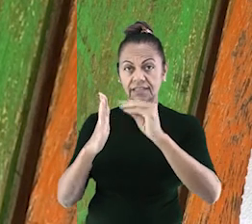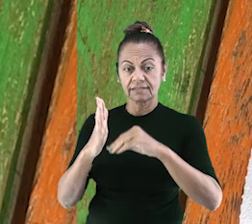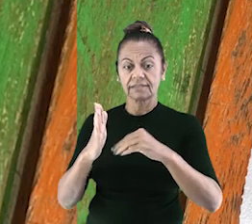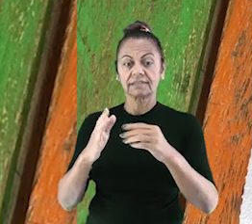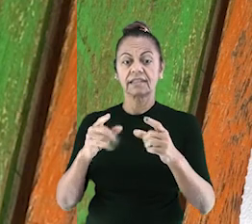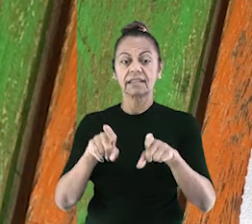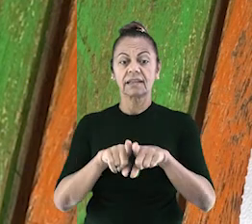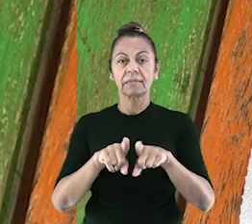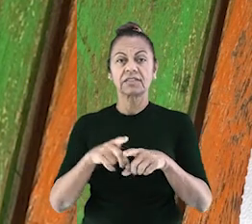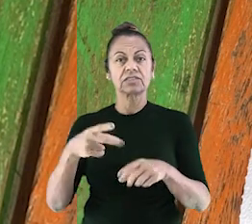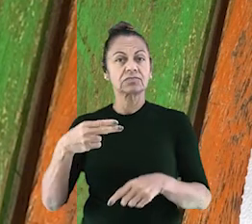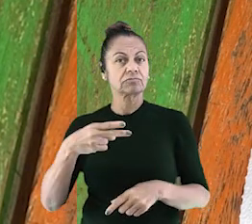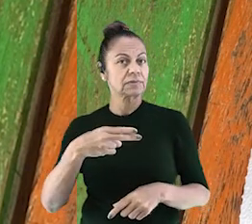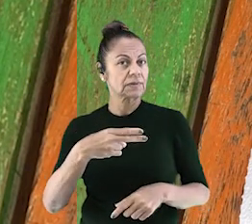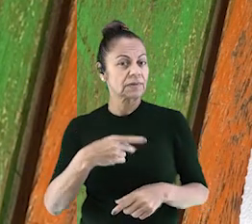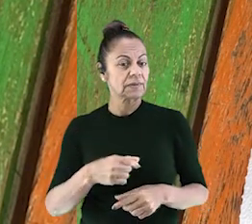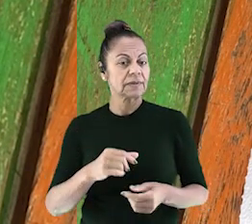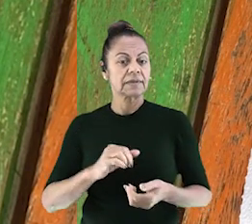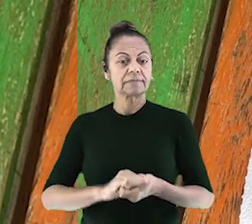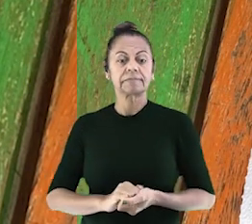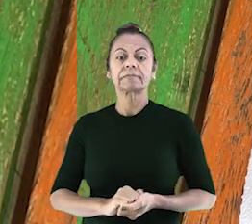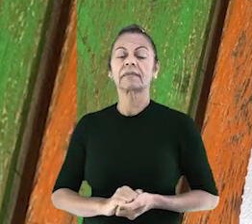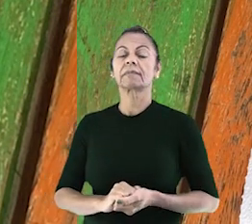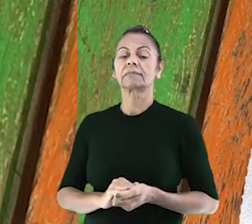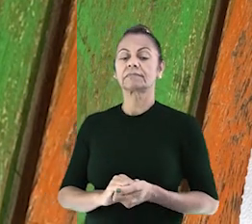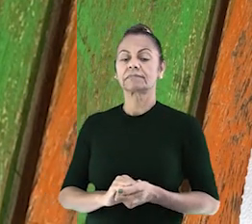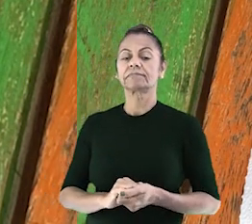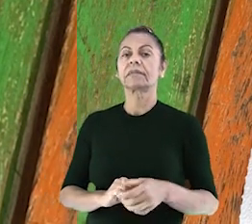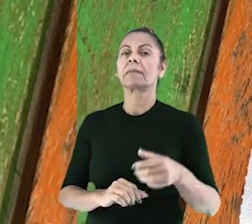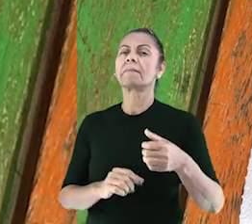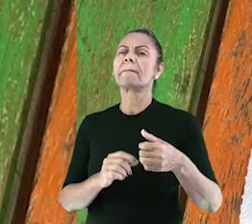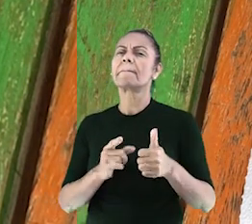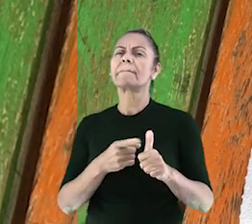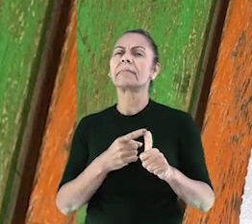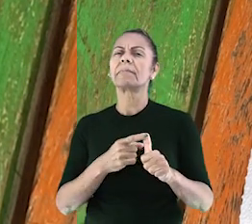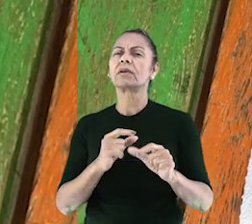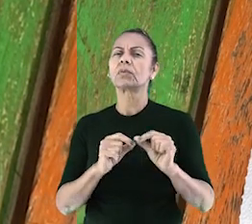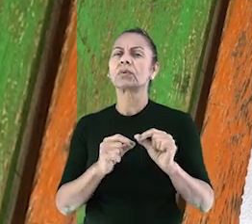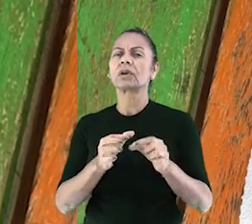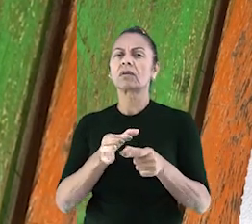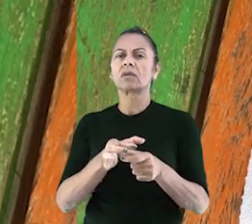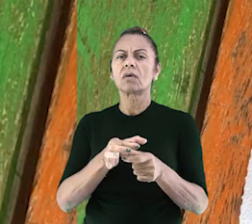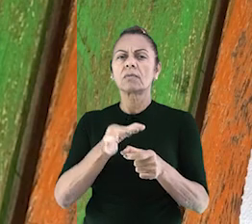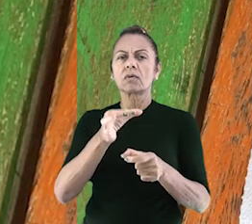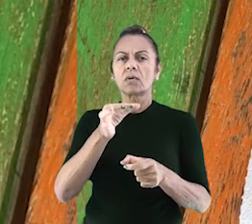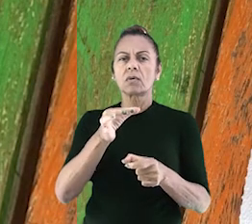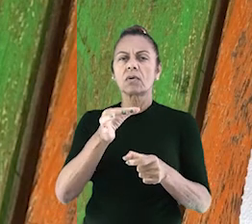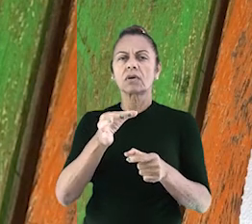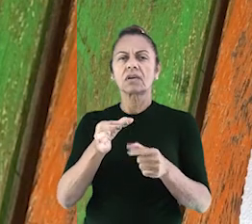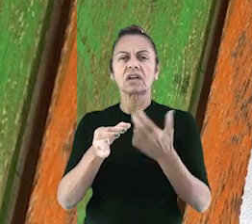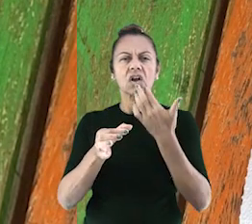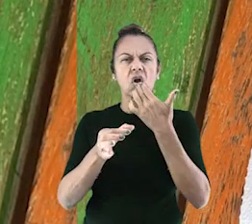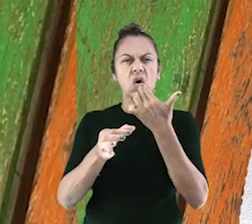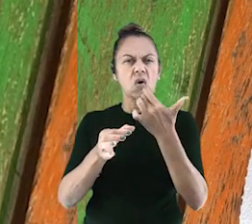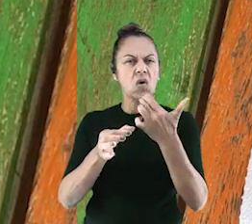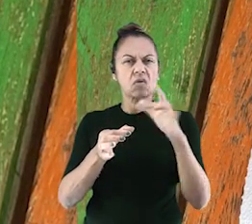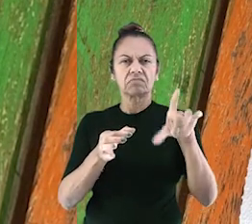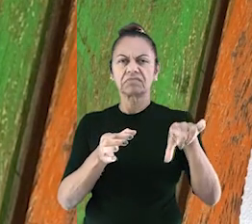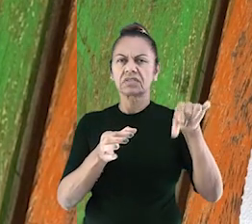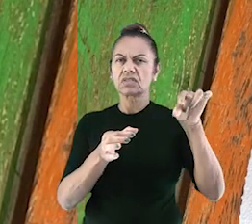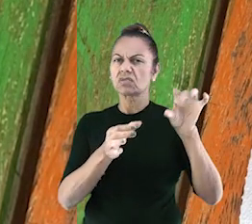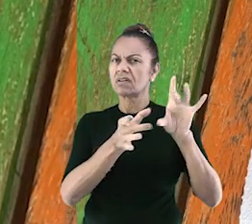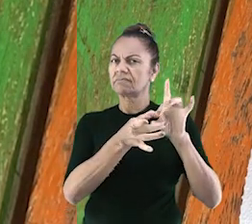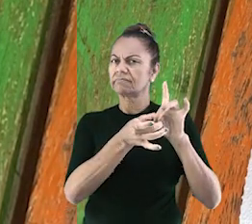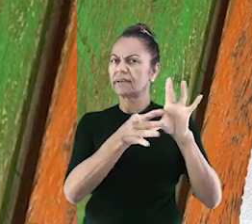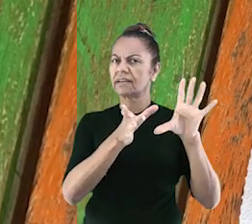ponta, hein? Primeiro, nós vamos pegar o rolinho e vamos colorir ele. Vamos pintar da cor que você